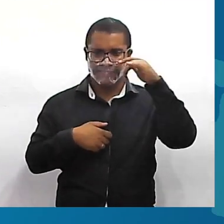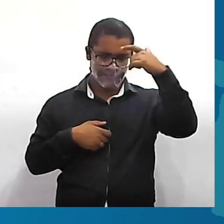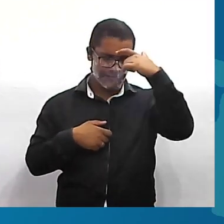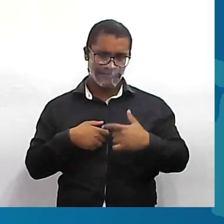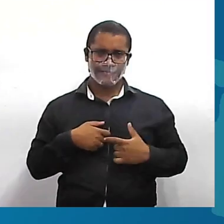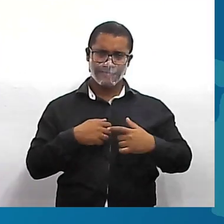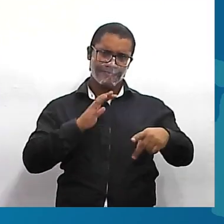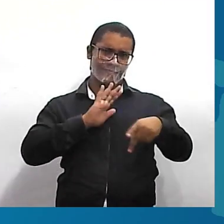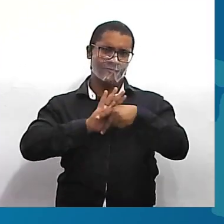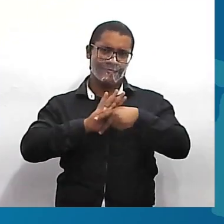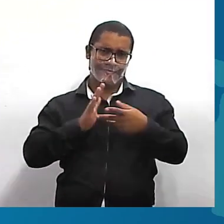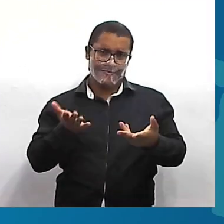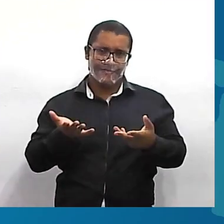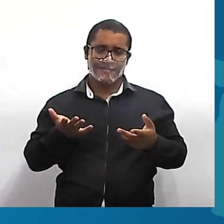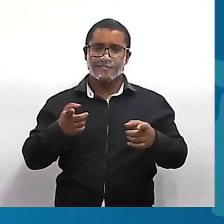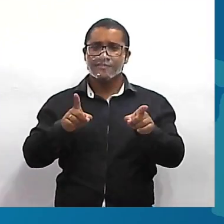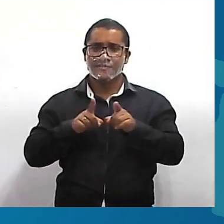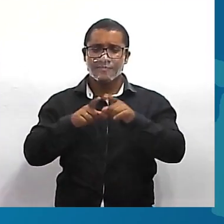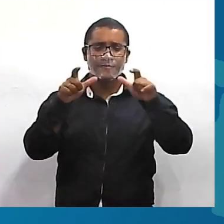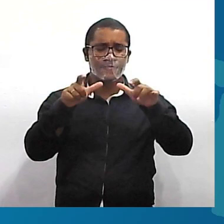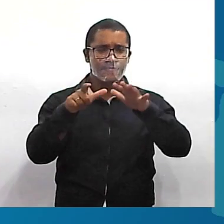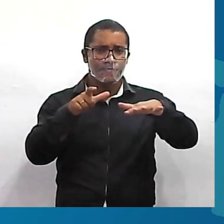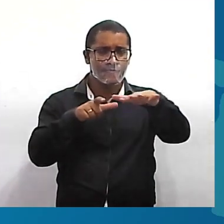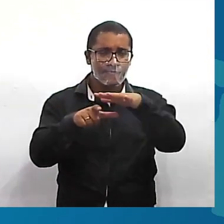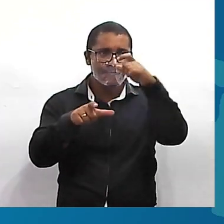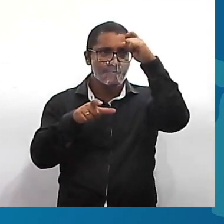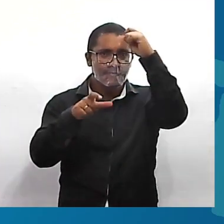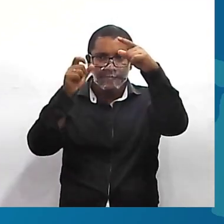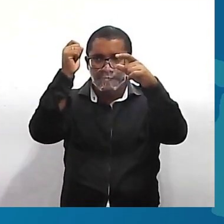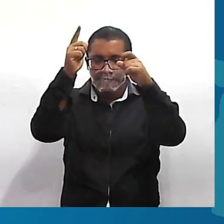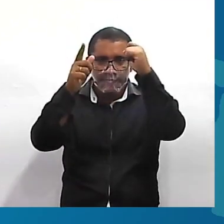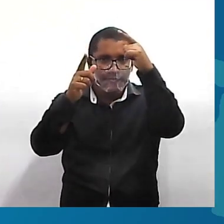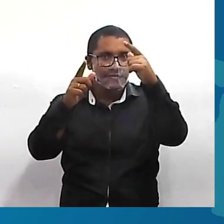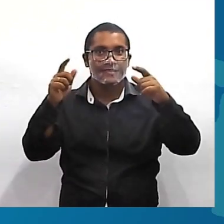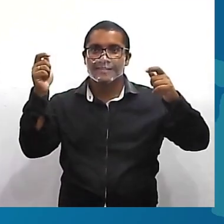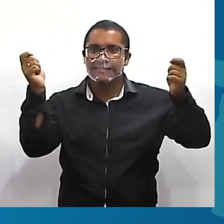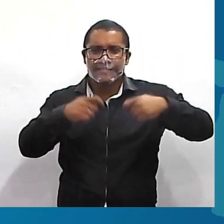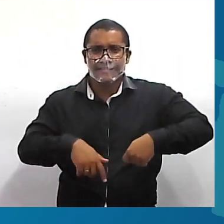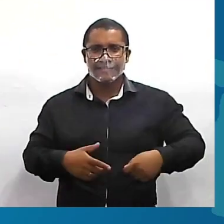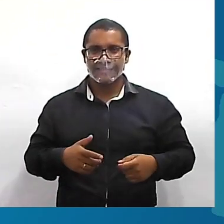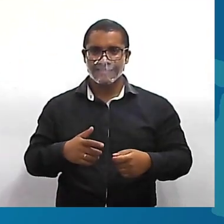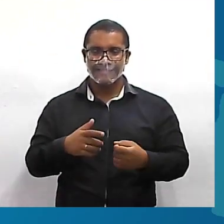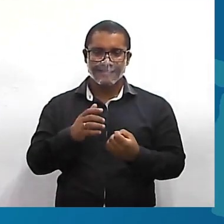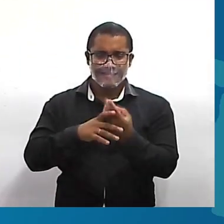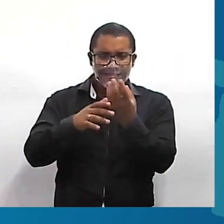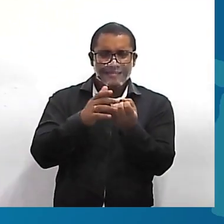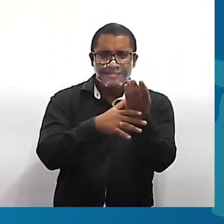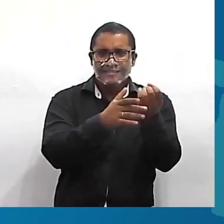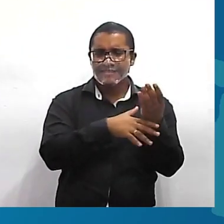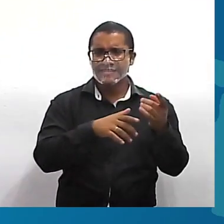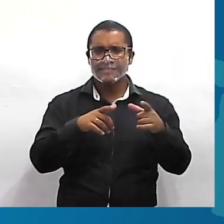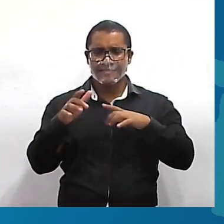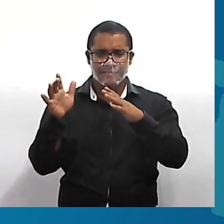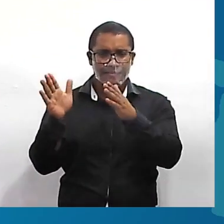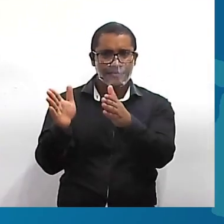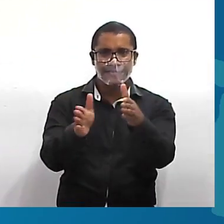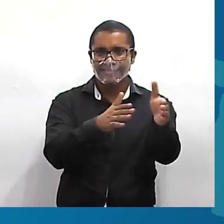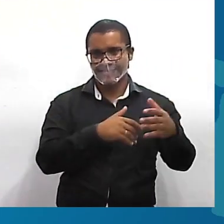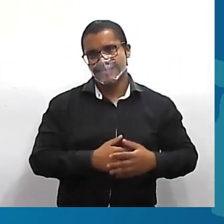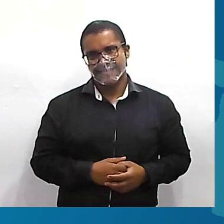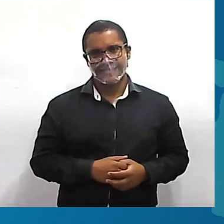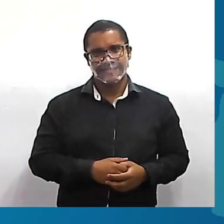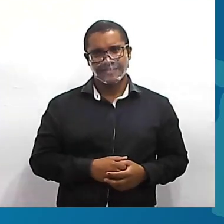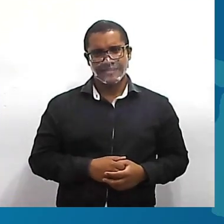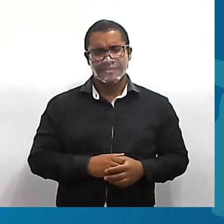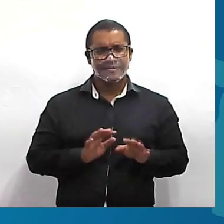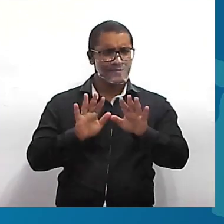individual, e de espaços criativos que estimulem o processo criativo, âmbito organizacional. O